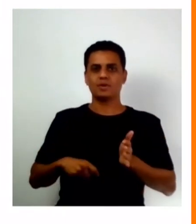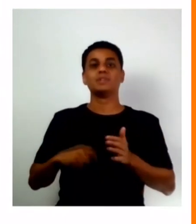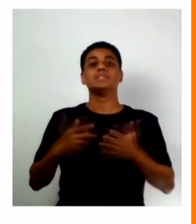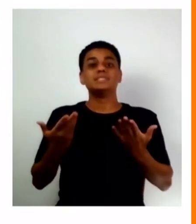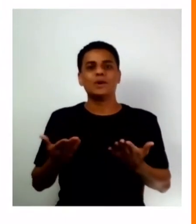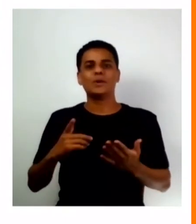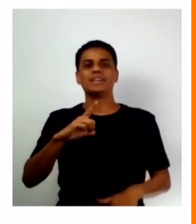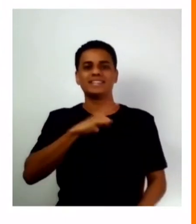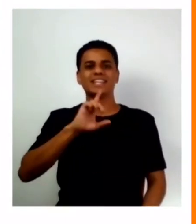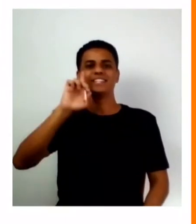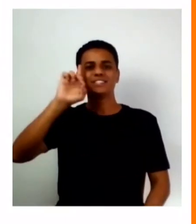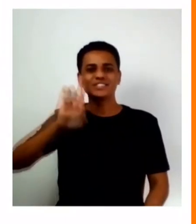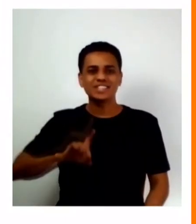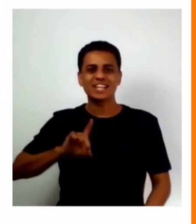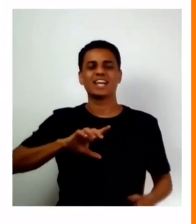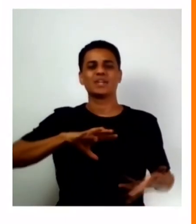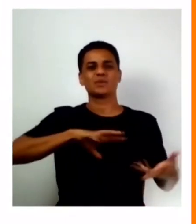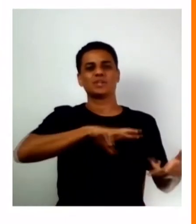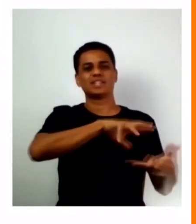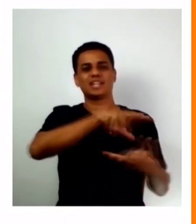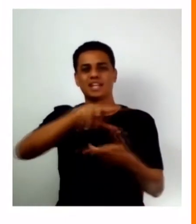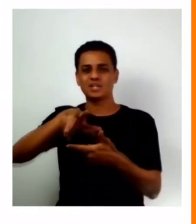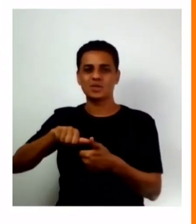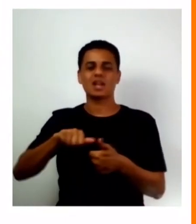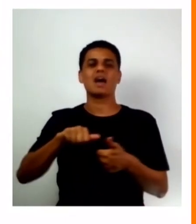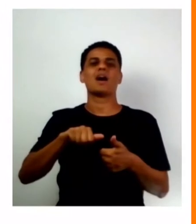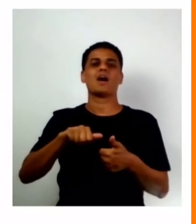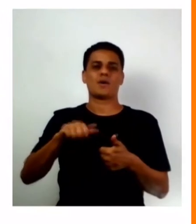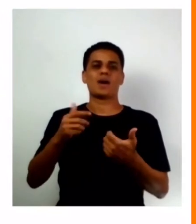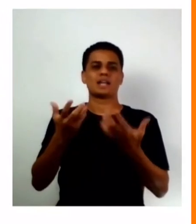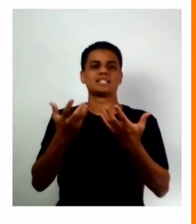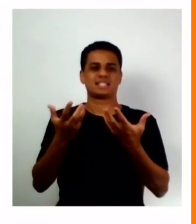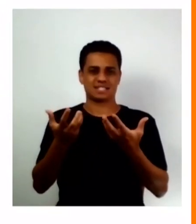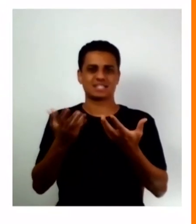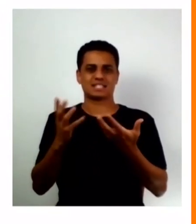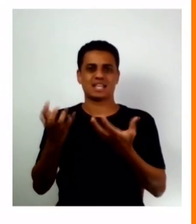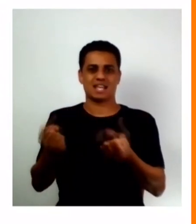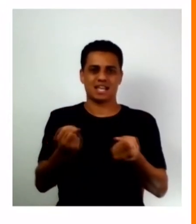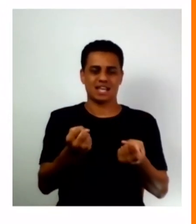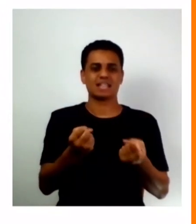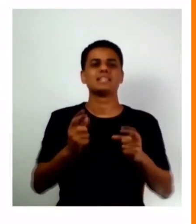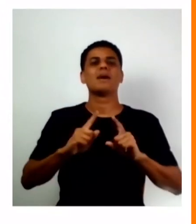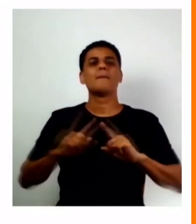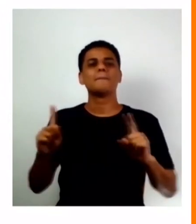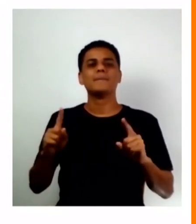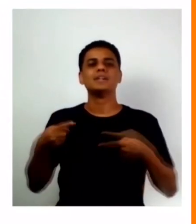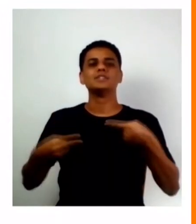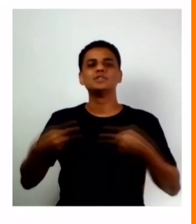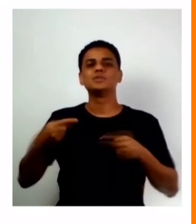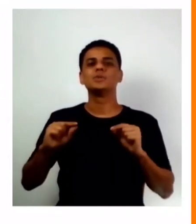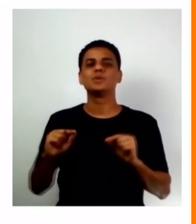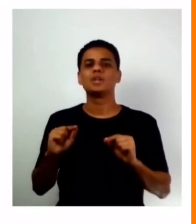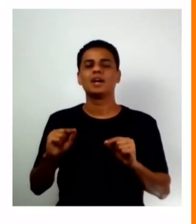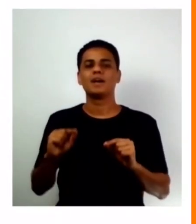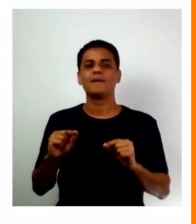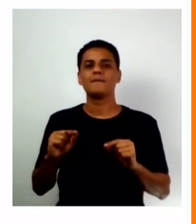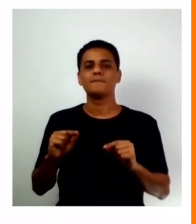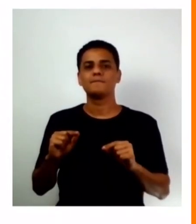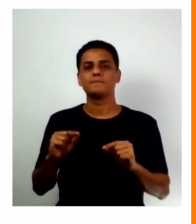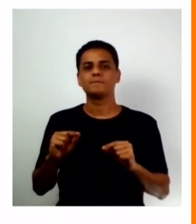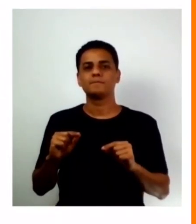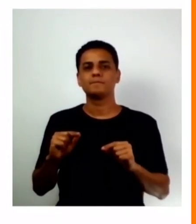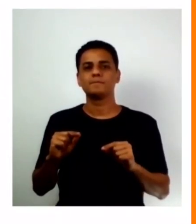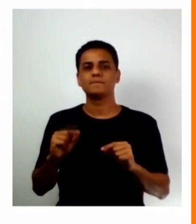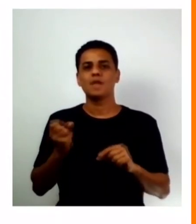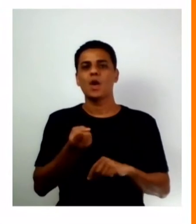bastante aceitável e, depois, o tema não se aceitável. Muitos